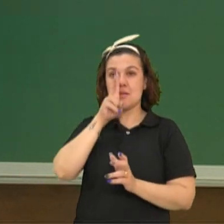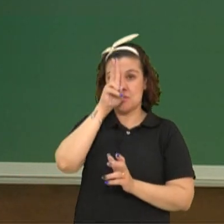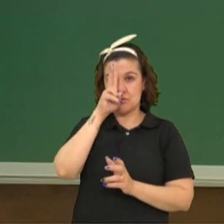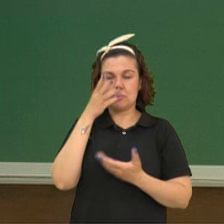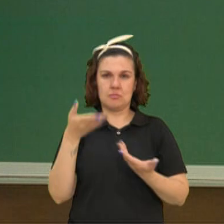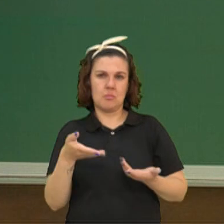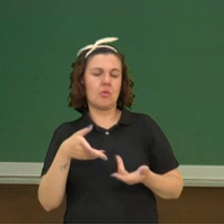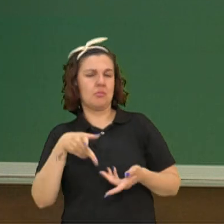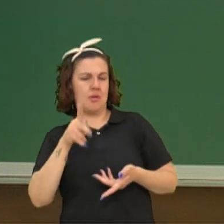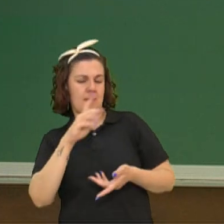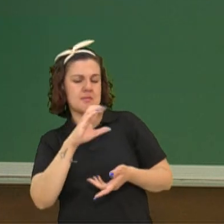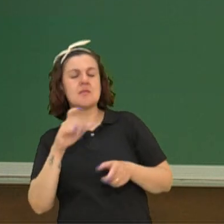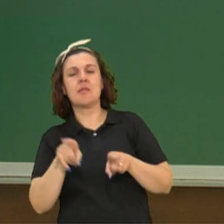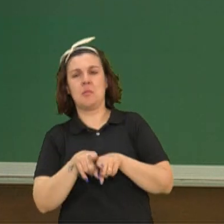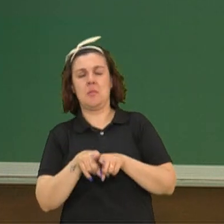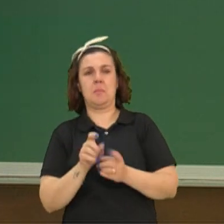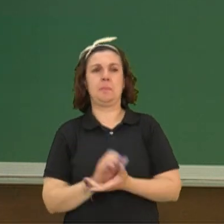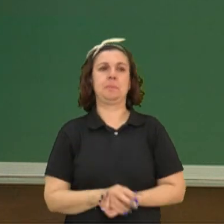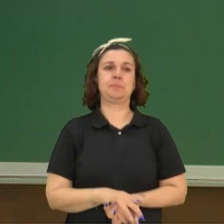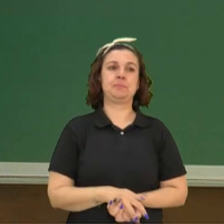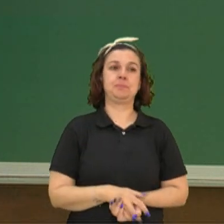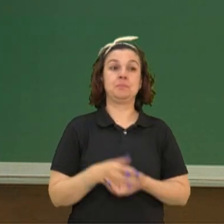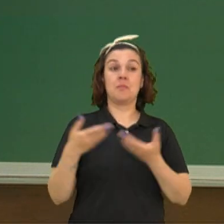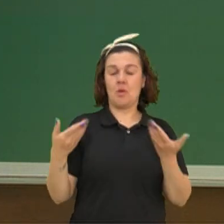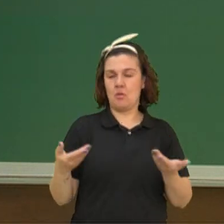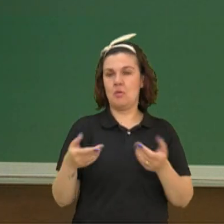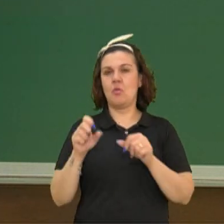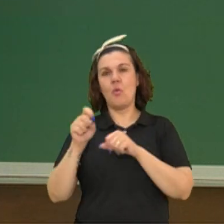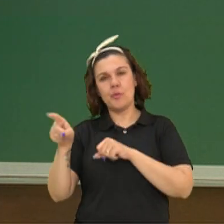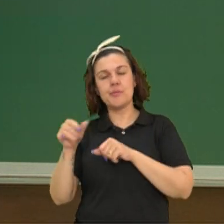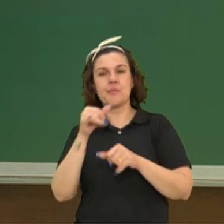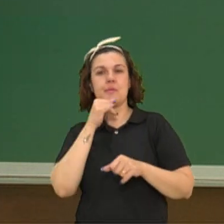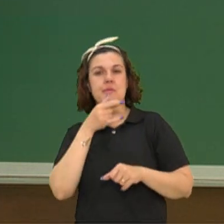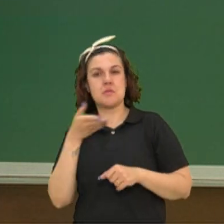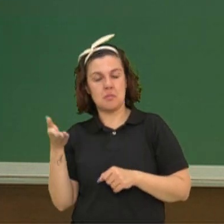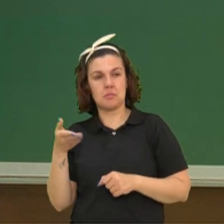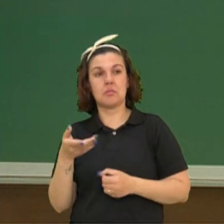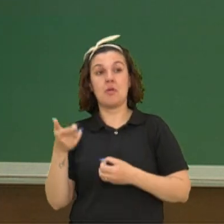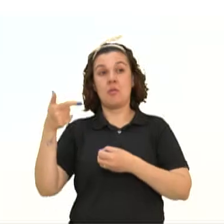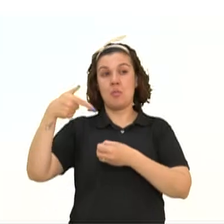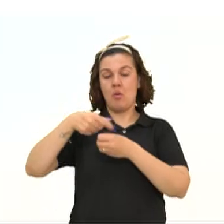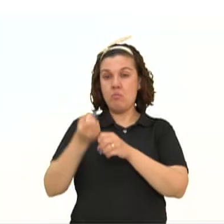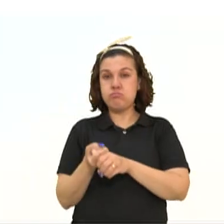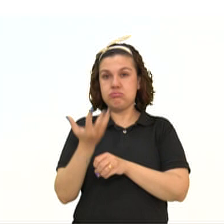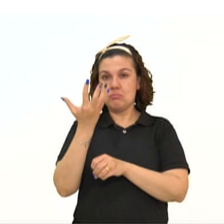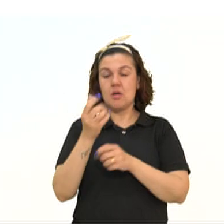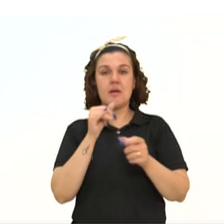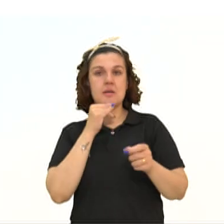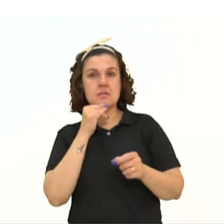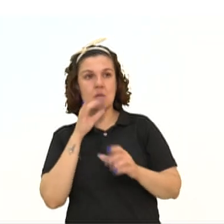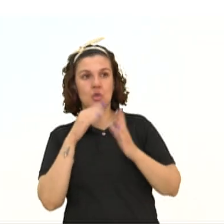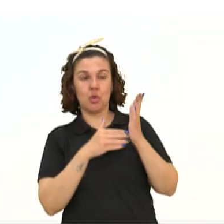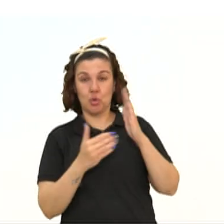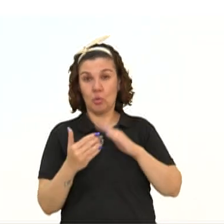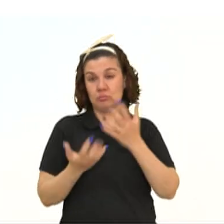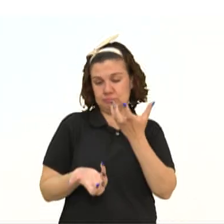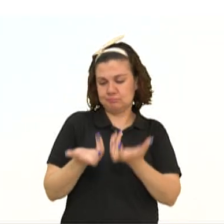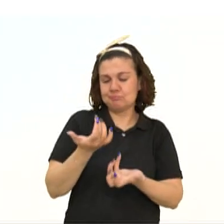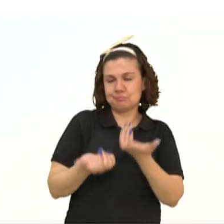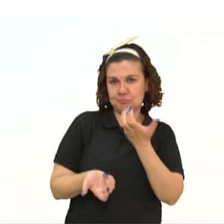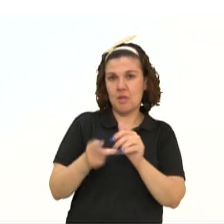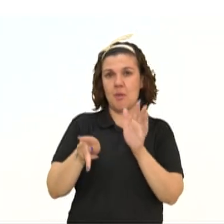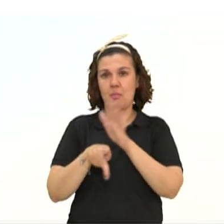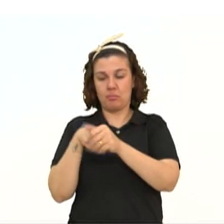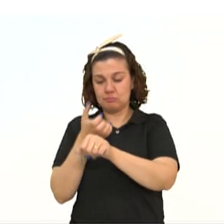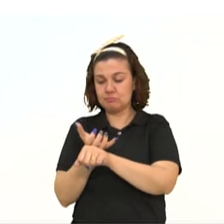ser quilocaloria tranquilamente. Outros exemplos de reações exotérmicas. A combustão, toda a queima, é um processo